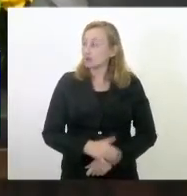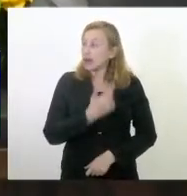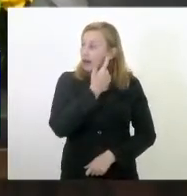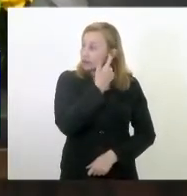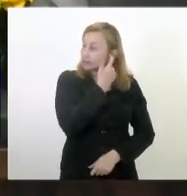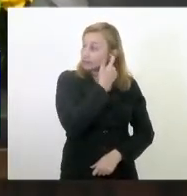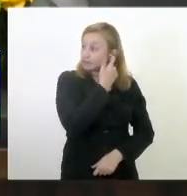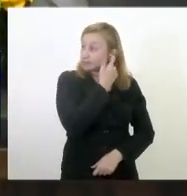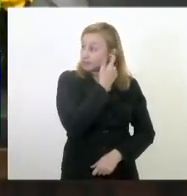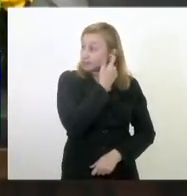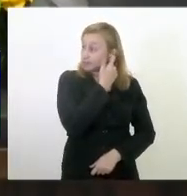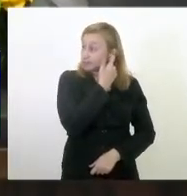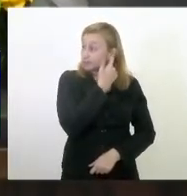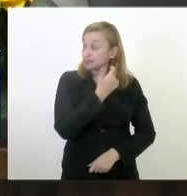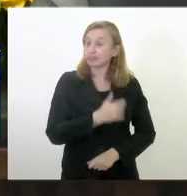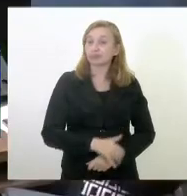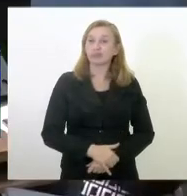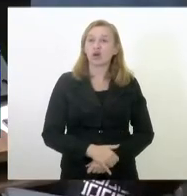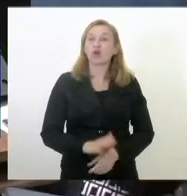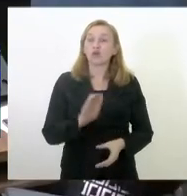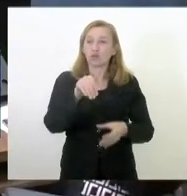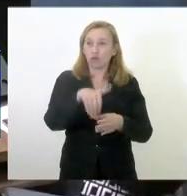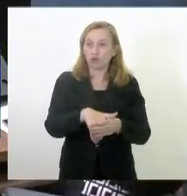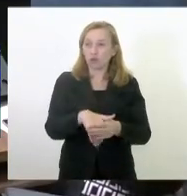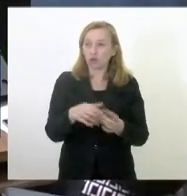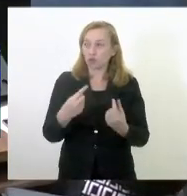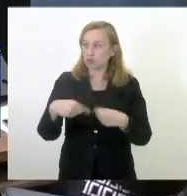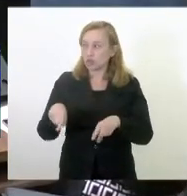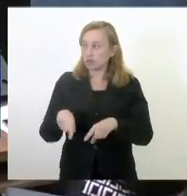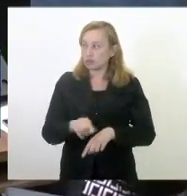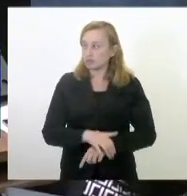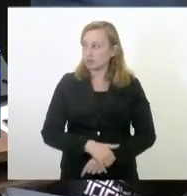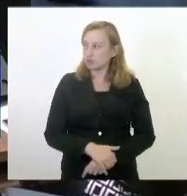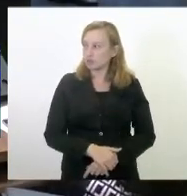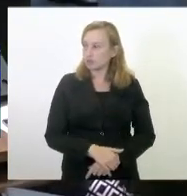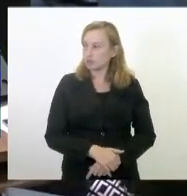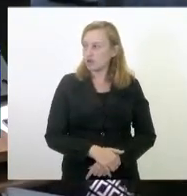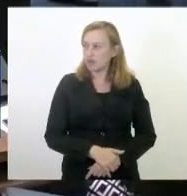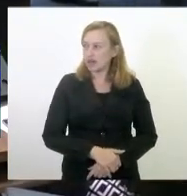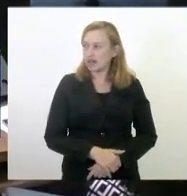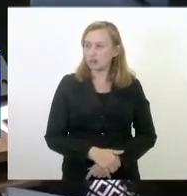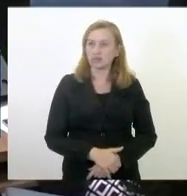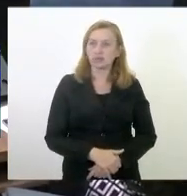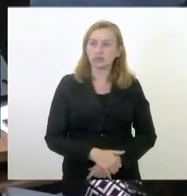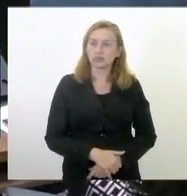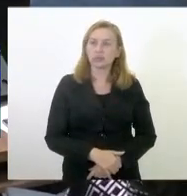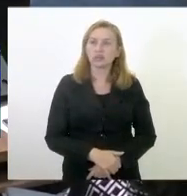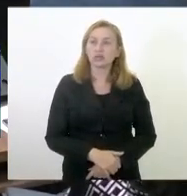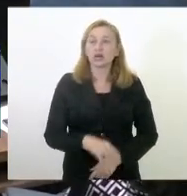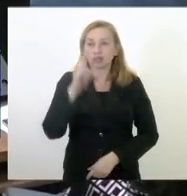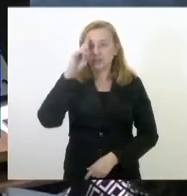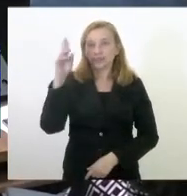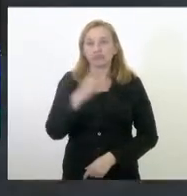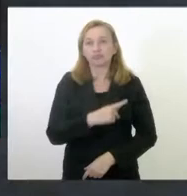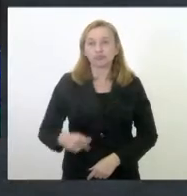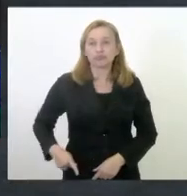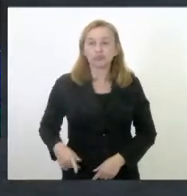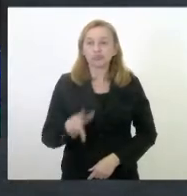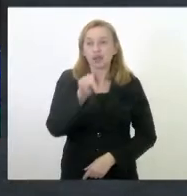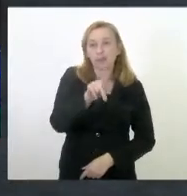Agora sim, Luiz, por favor. Voto divergente. Por favor. Senhor presidente,